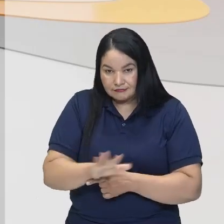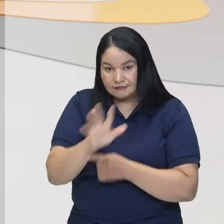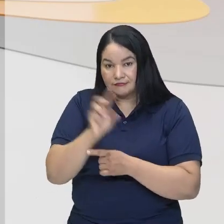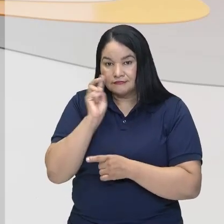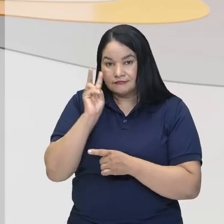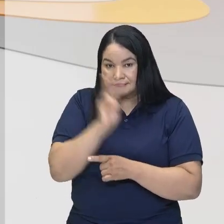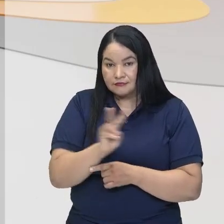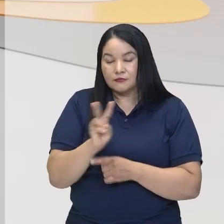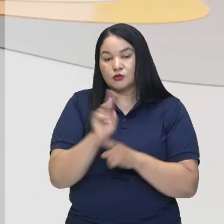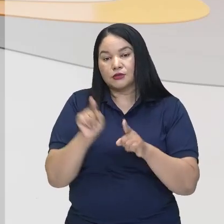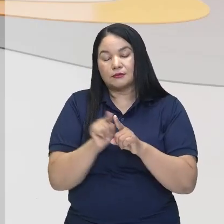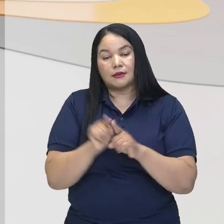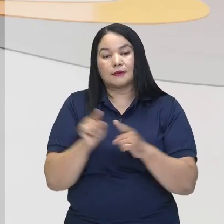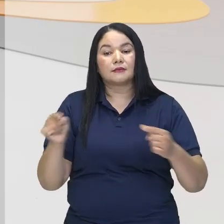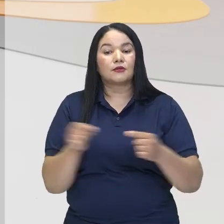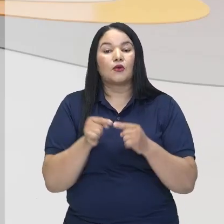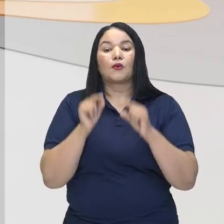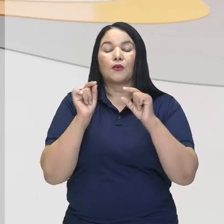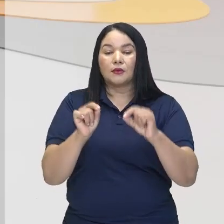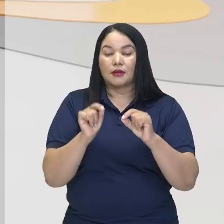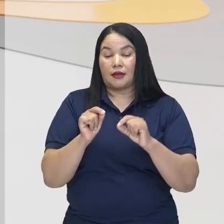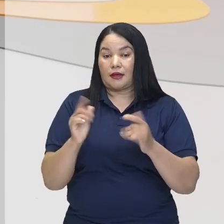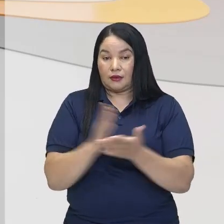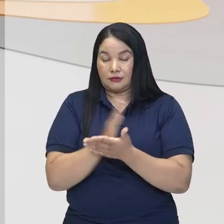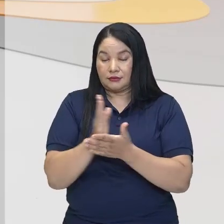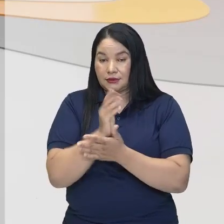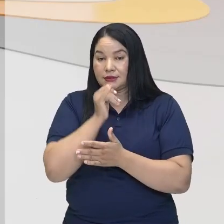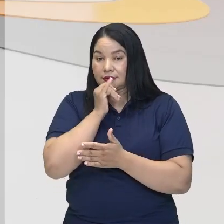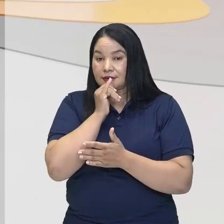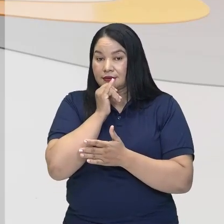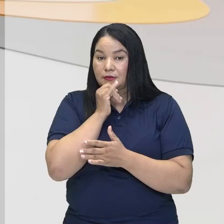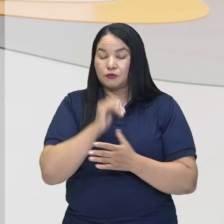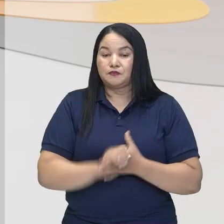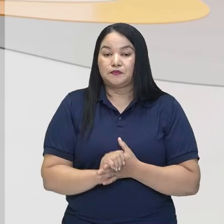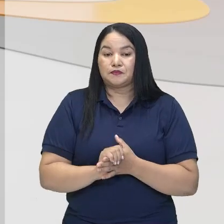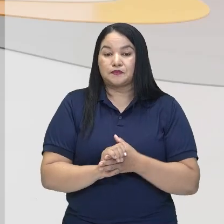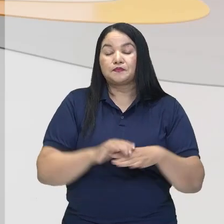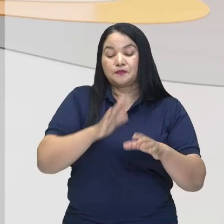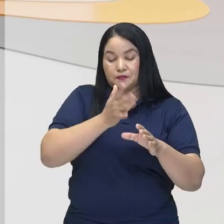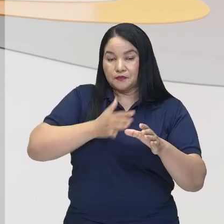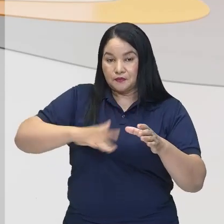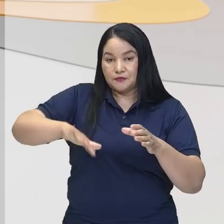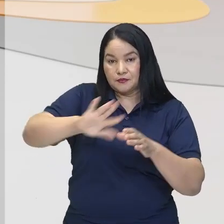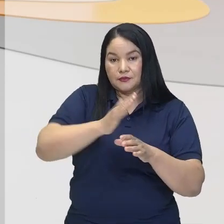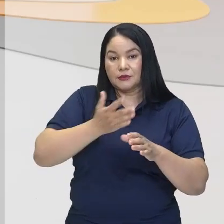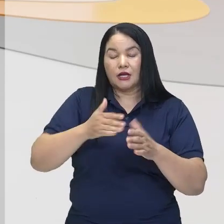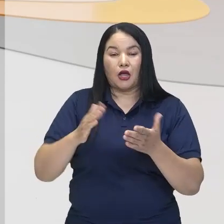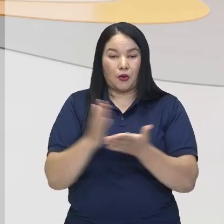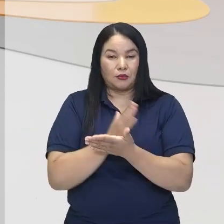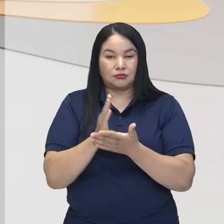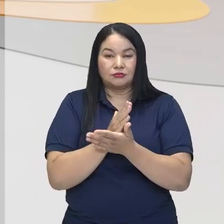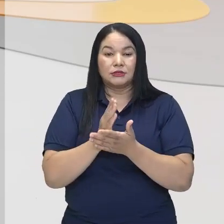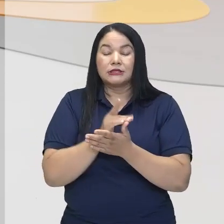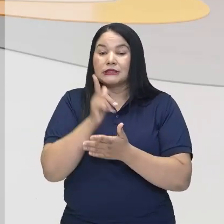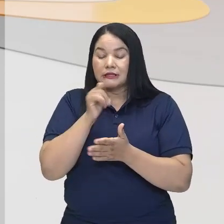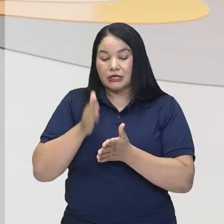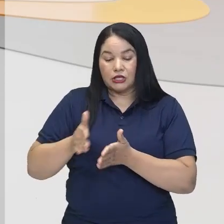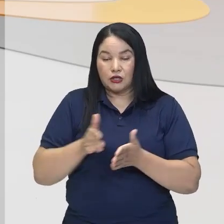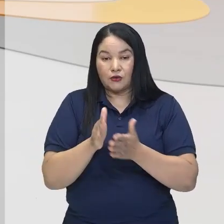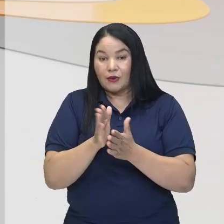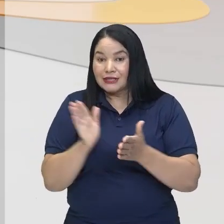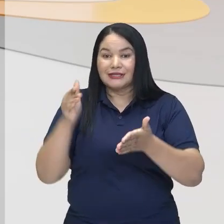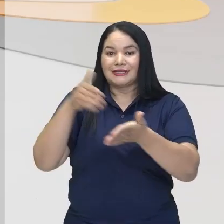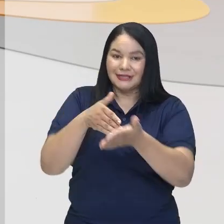olha. Aqui nós temos os exemplos de foz, né? A endorreica é quando o rio ele não atinge o mar. Aí nós temos